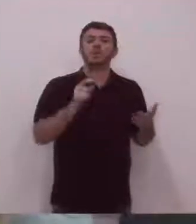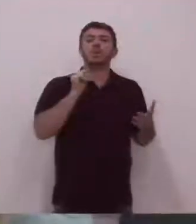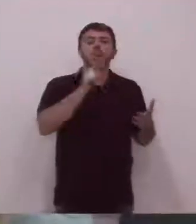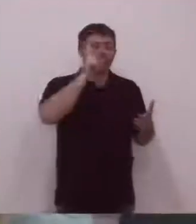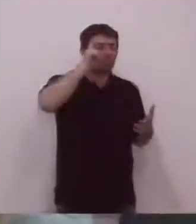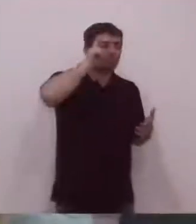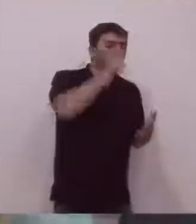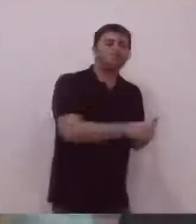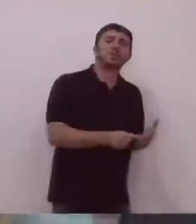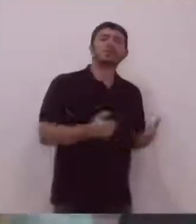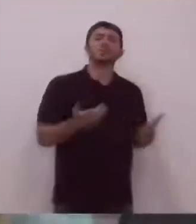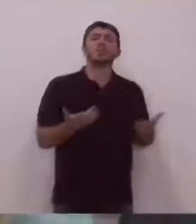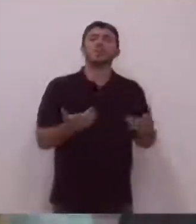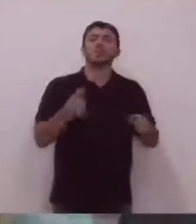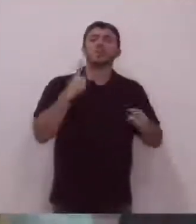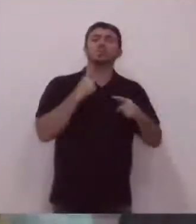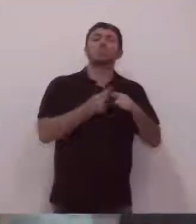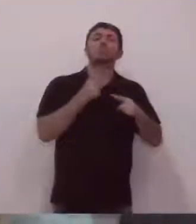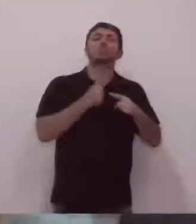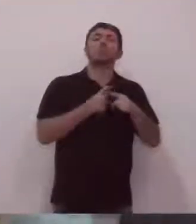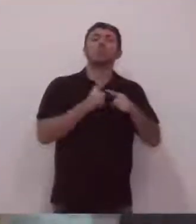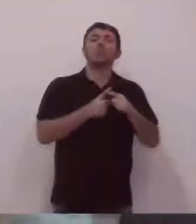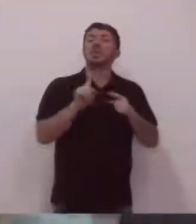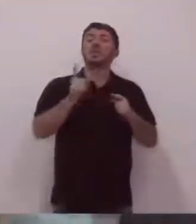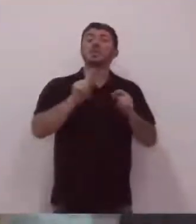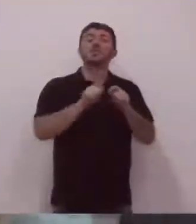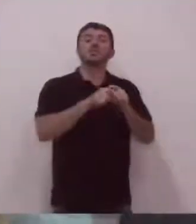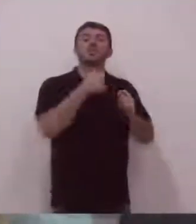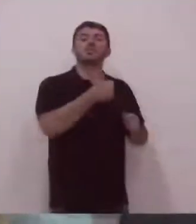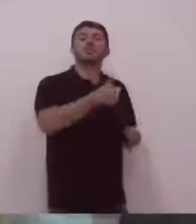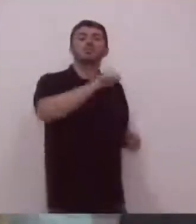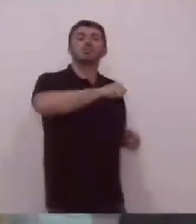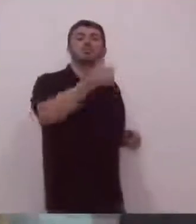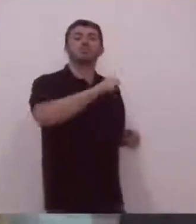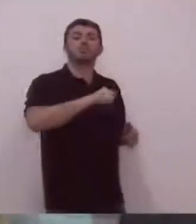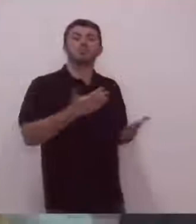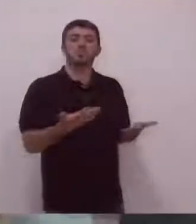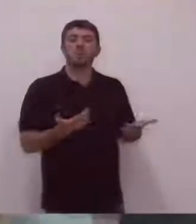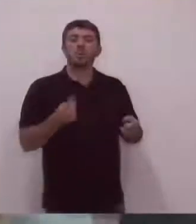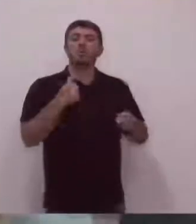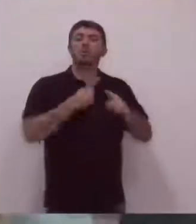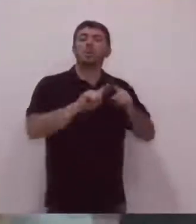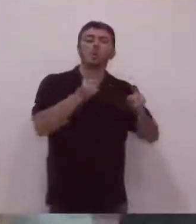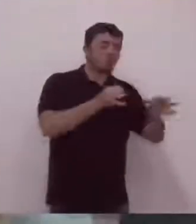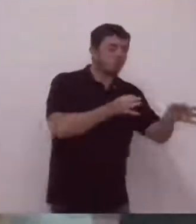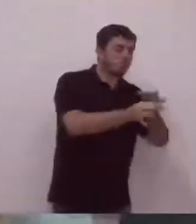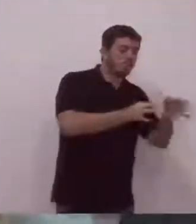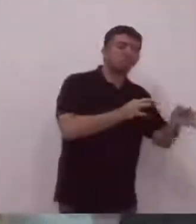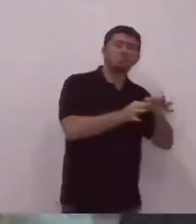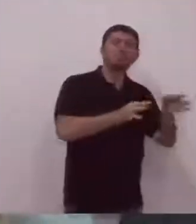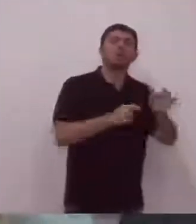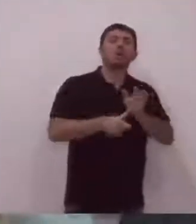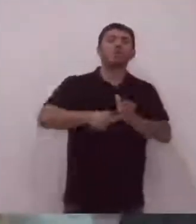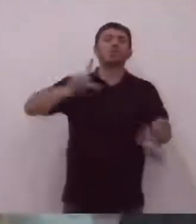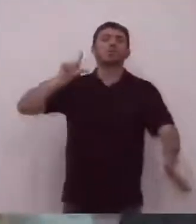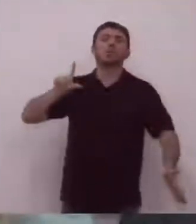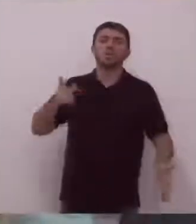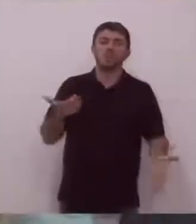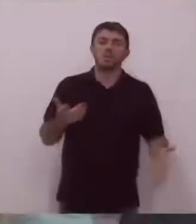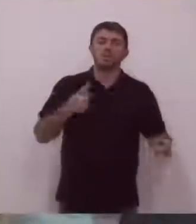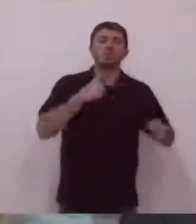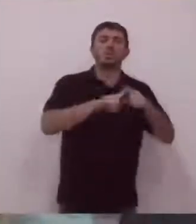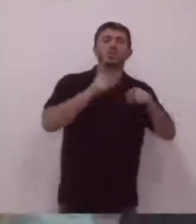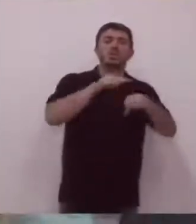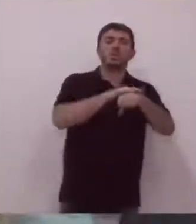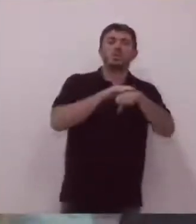ordem, a gente não sabe por que não foi analisado, a gente não sabe por que não se planejaram, a gente não sabe por que não falou com a Polícia